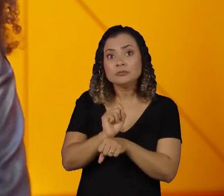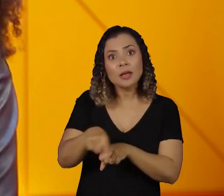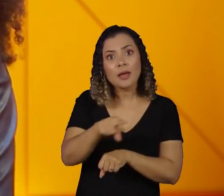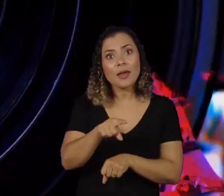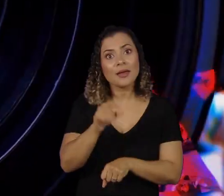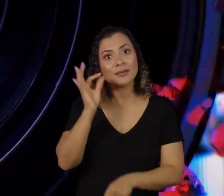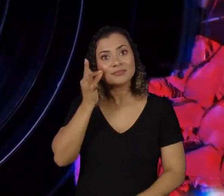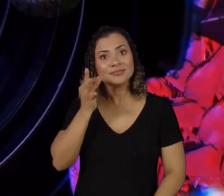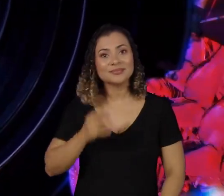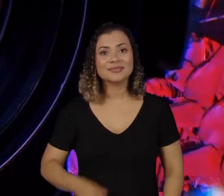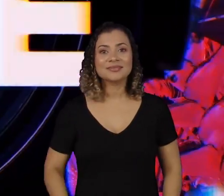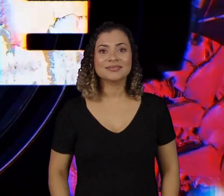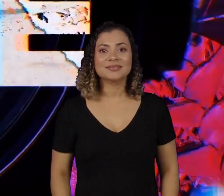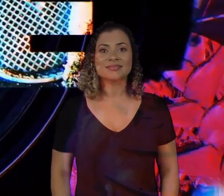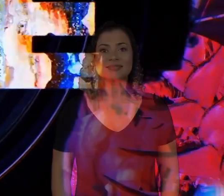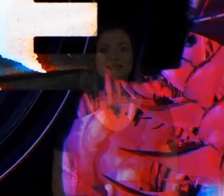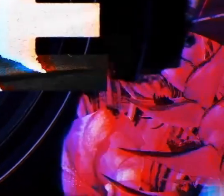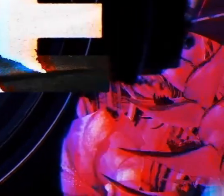daí.